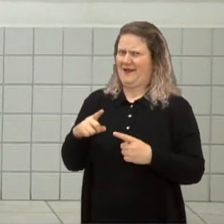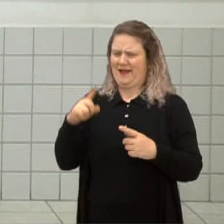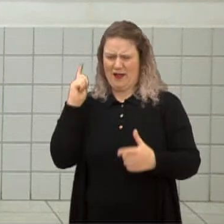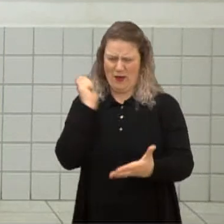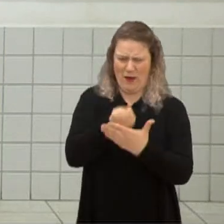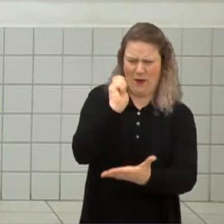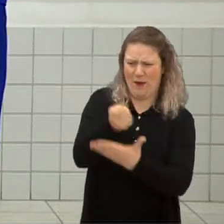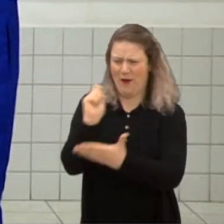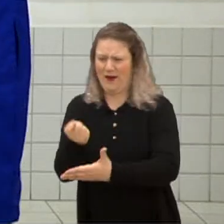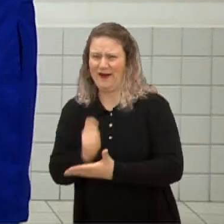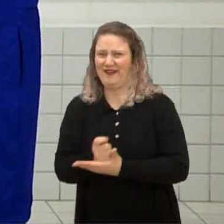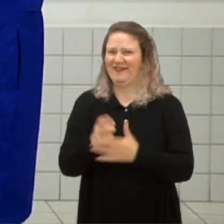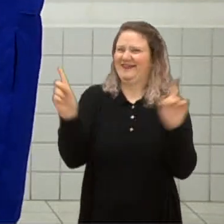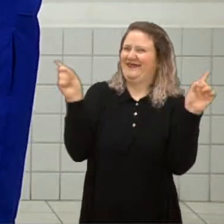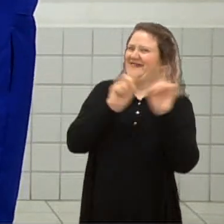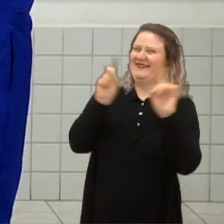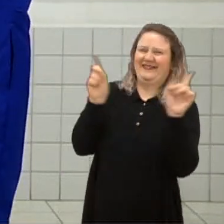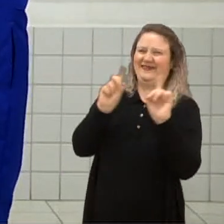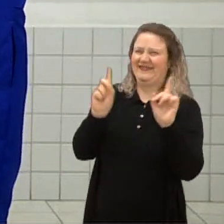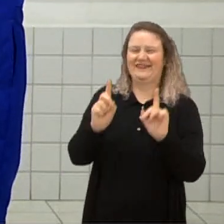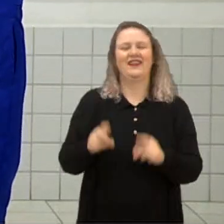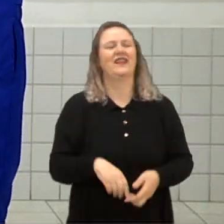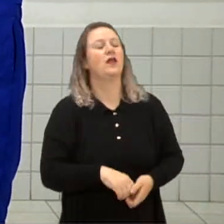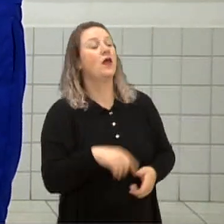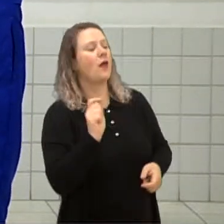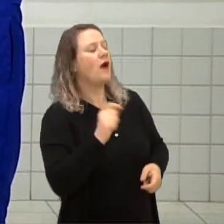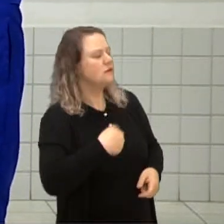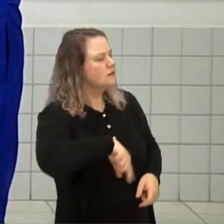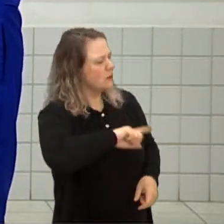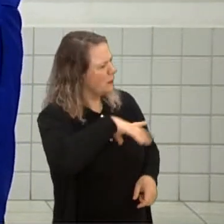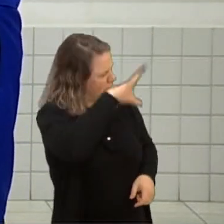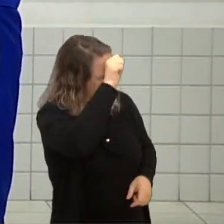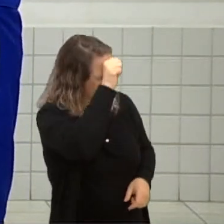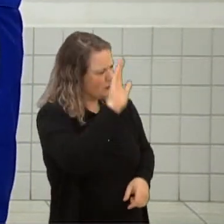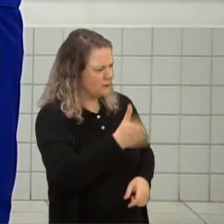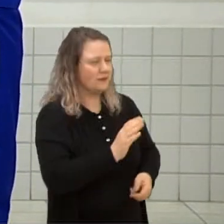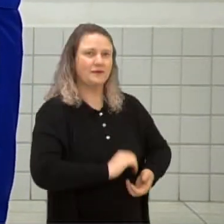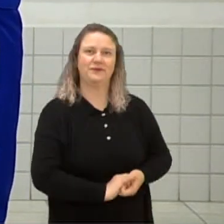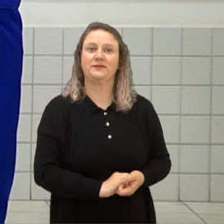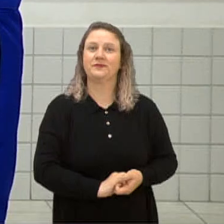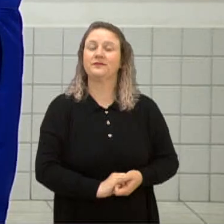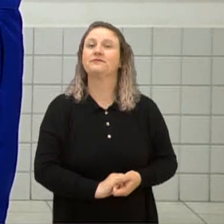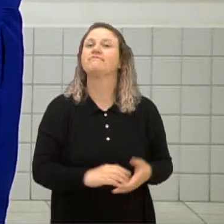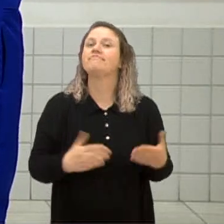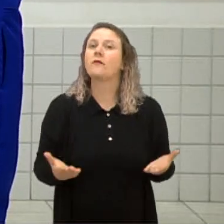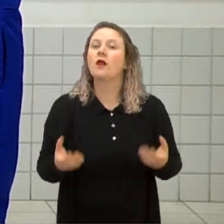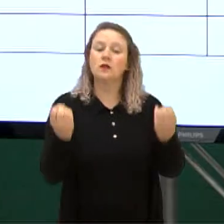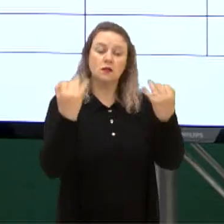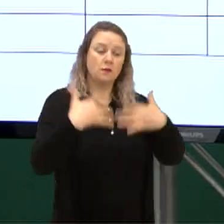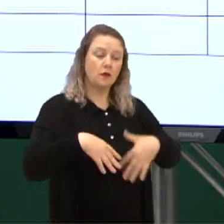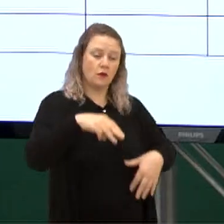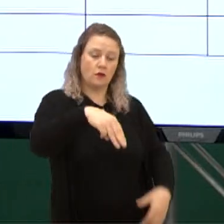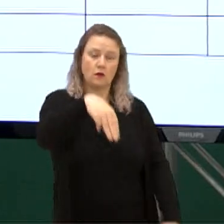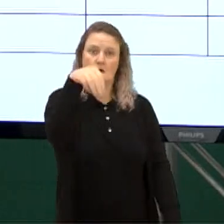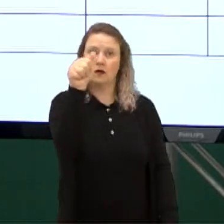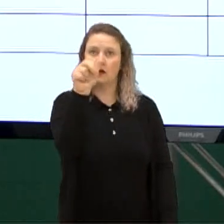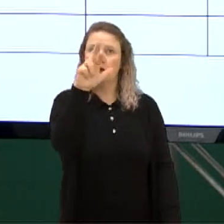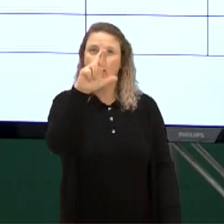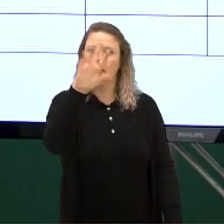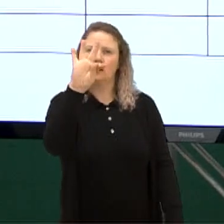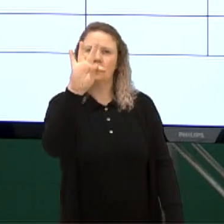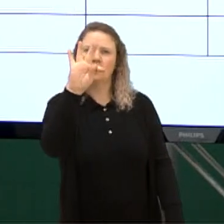é. A gente aprendeu, falem para eles, né, gente? Quando a gente fala de martelo, é um